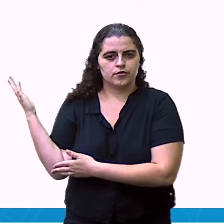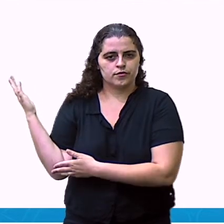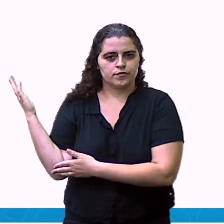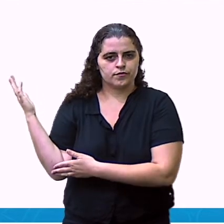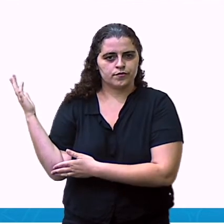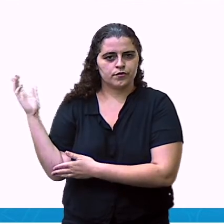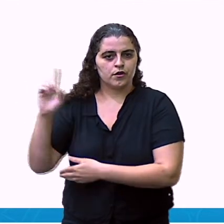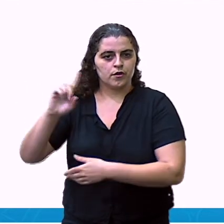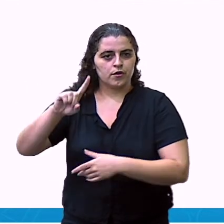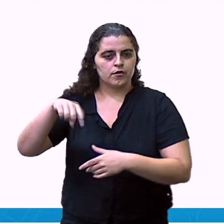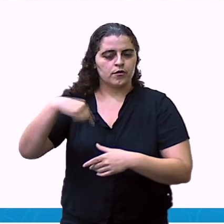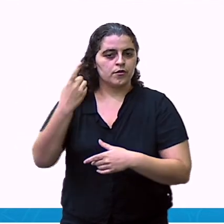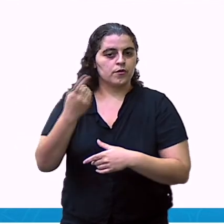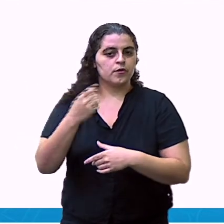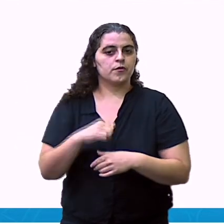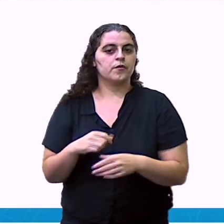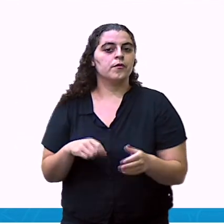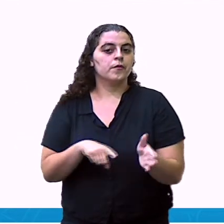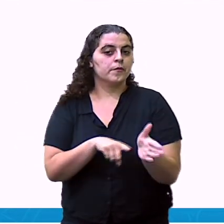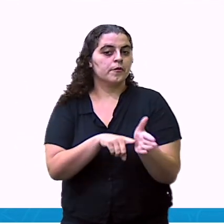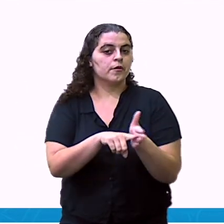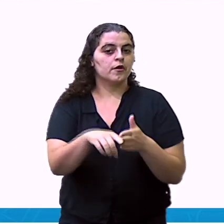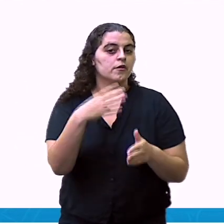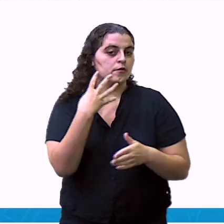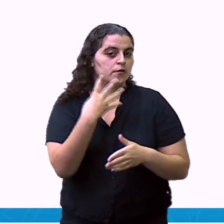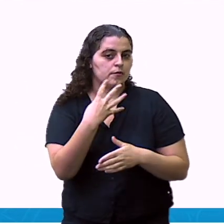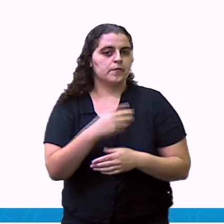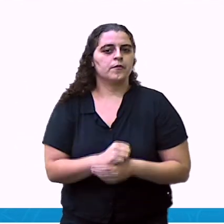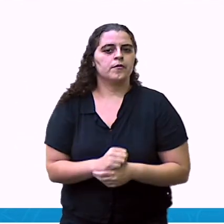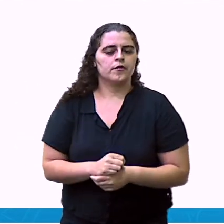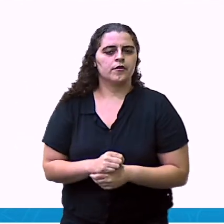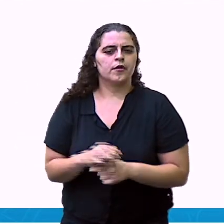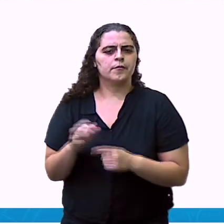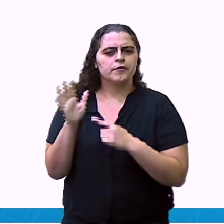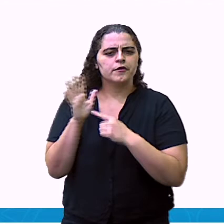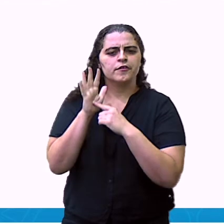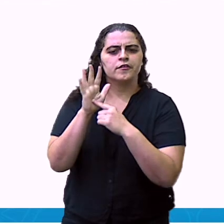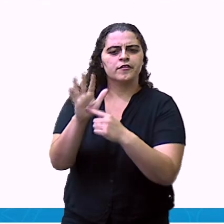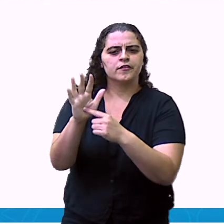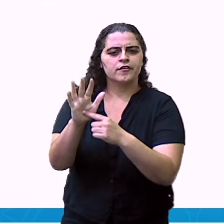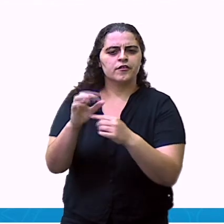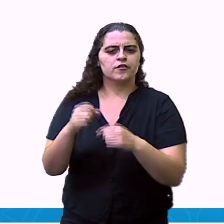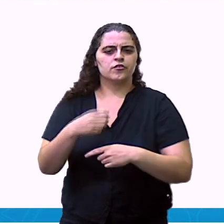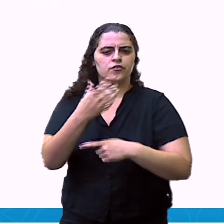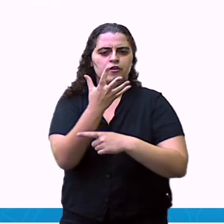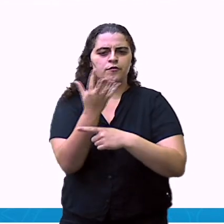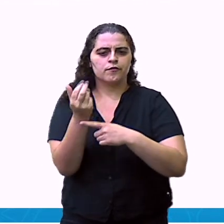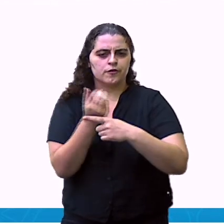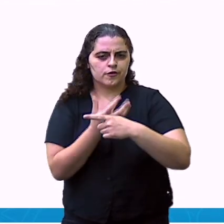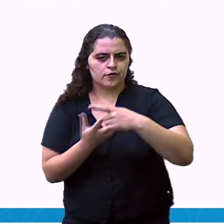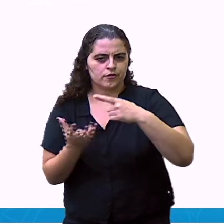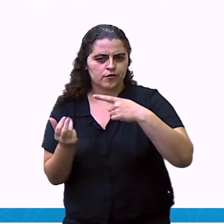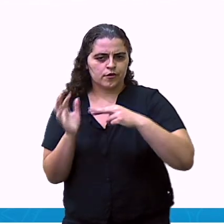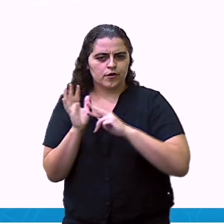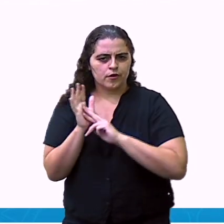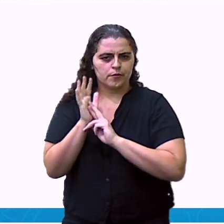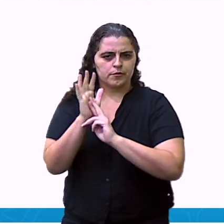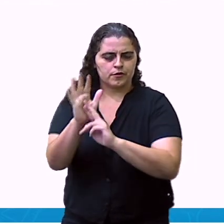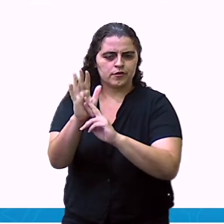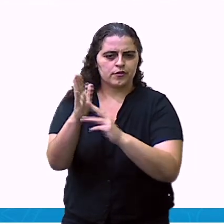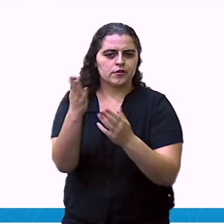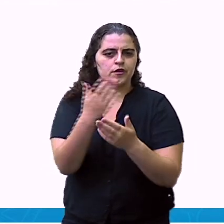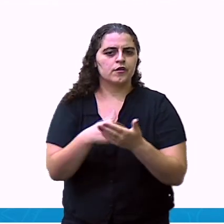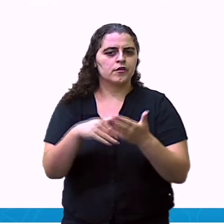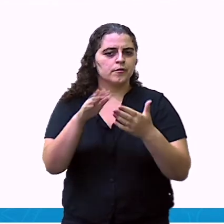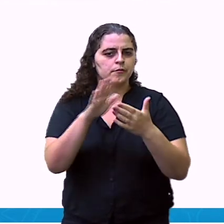número 3. Para fazer a número 4, indique a fração representada pela parte